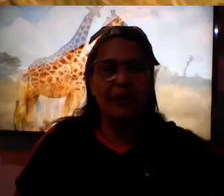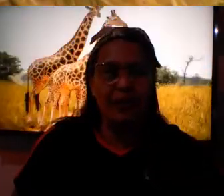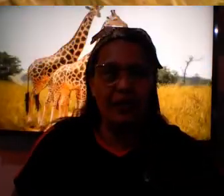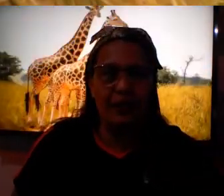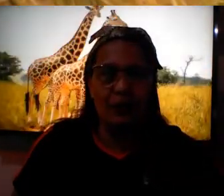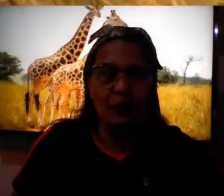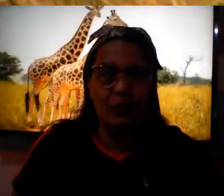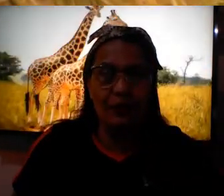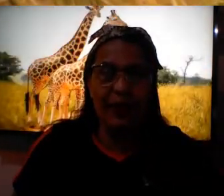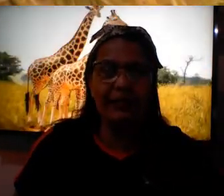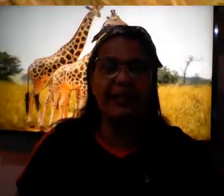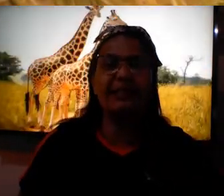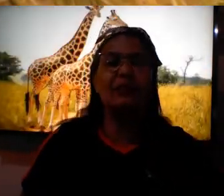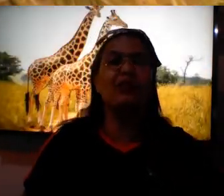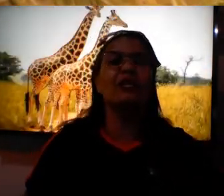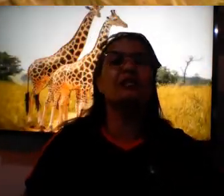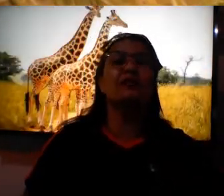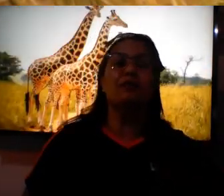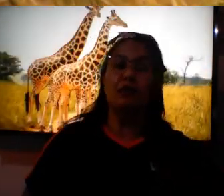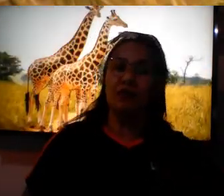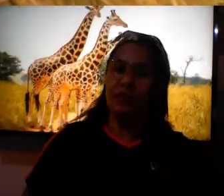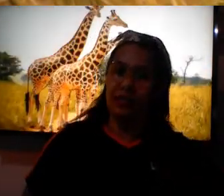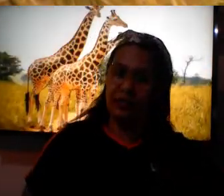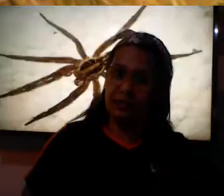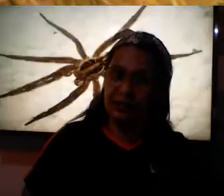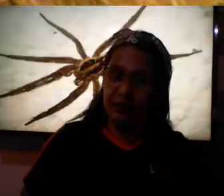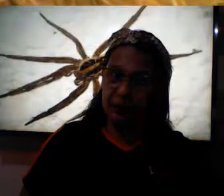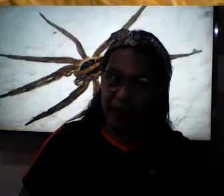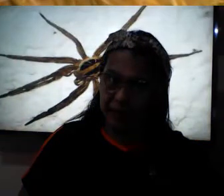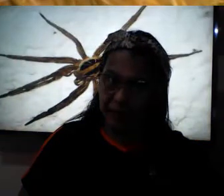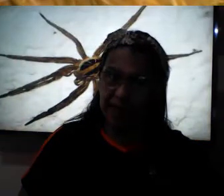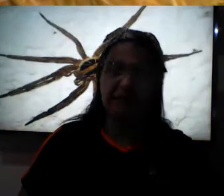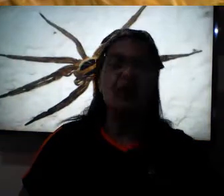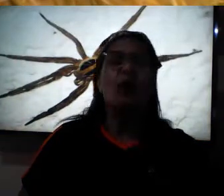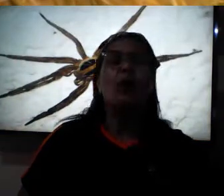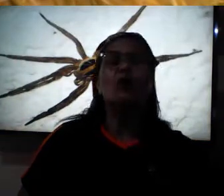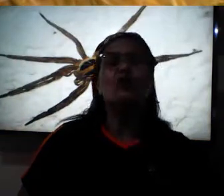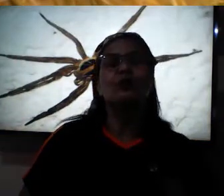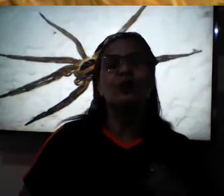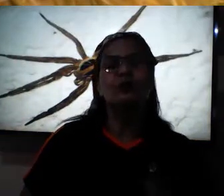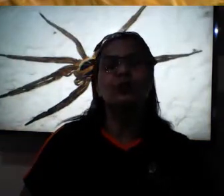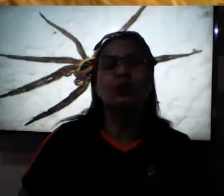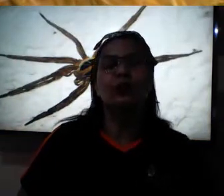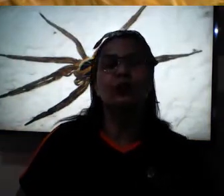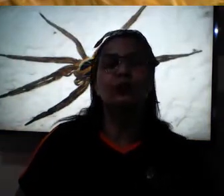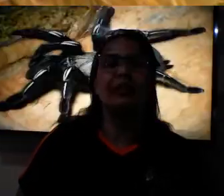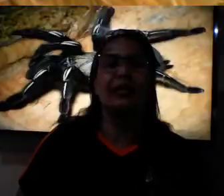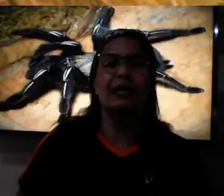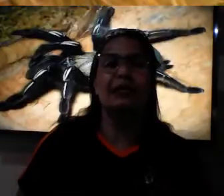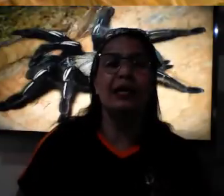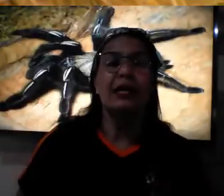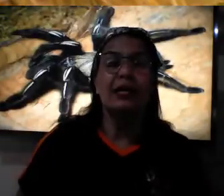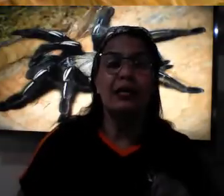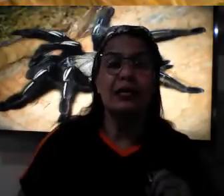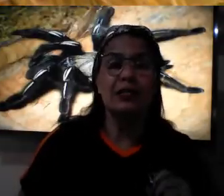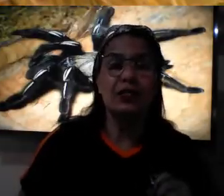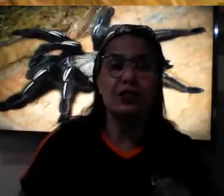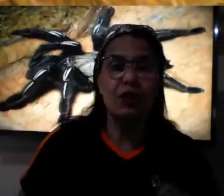Olá, meus queridos alunos do Maternal 2, vocês estão bem? Hoje o nosso conteúdo será